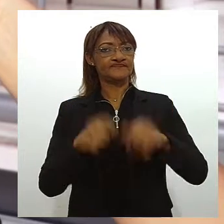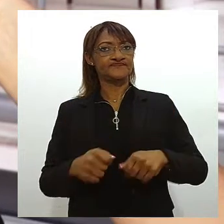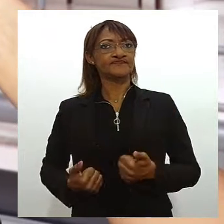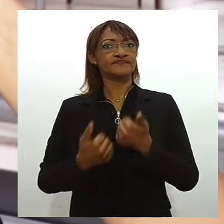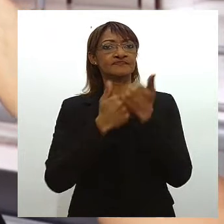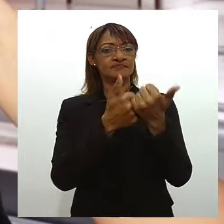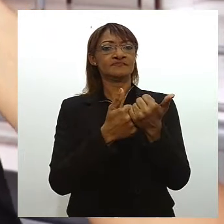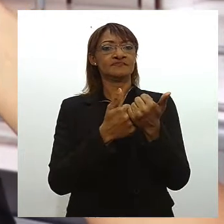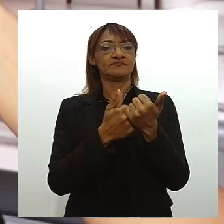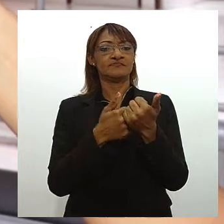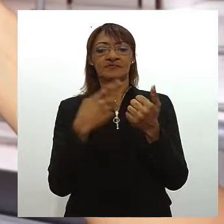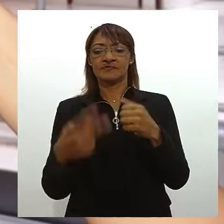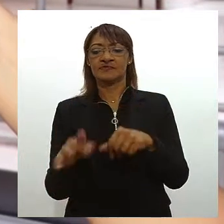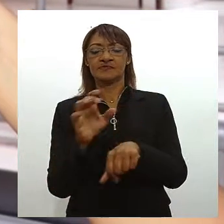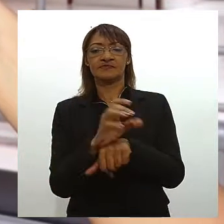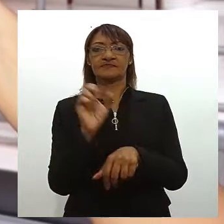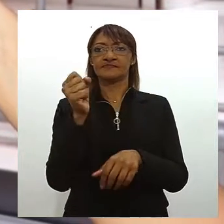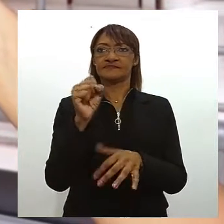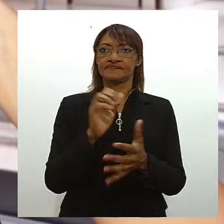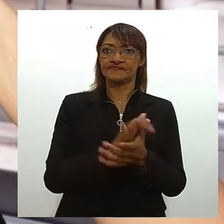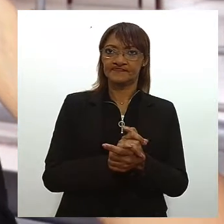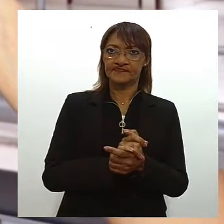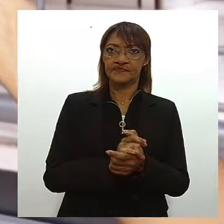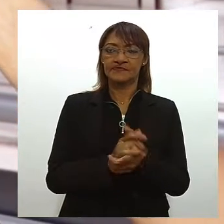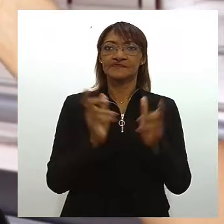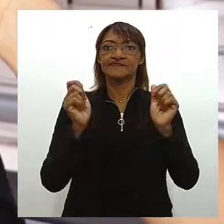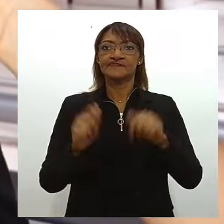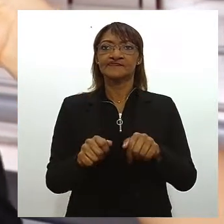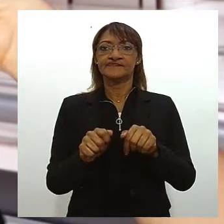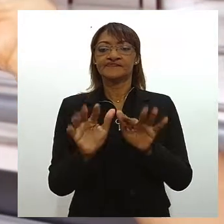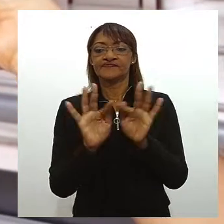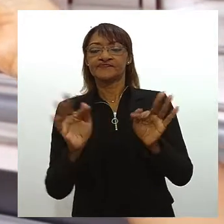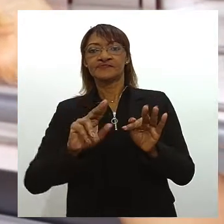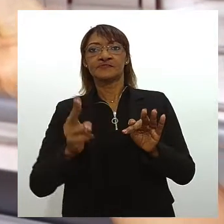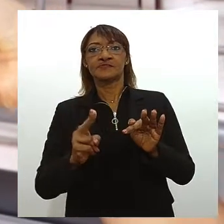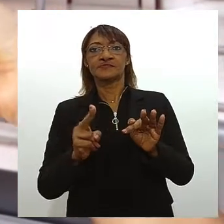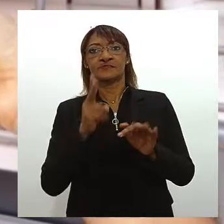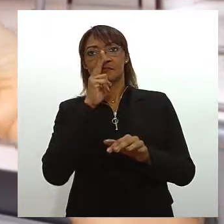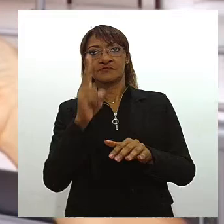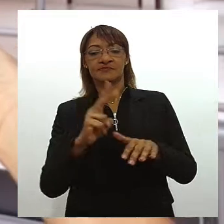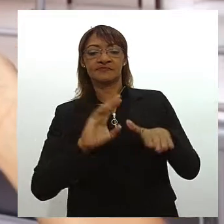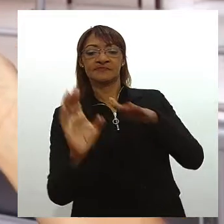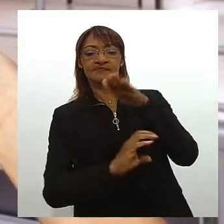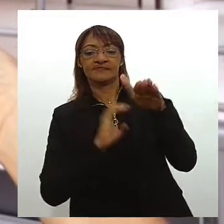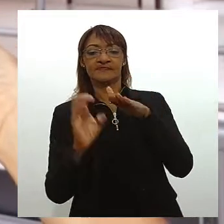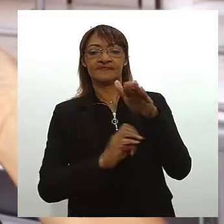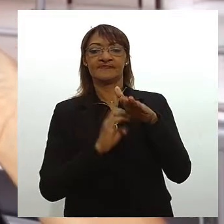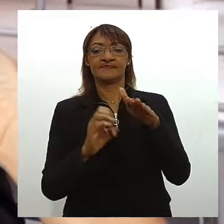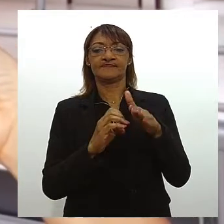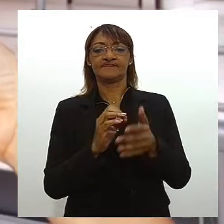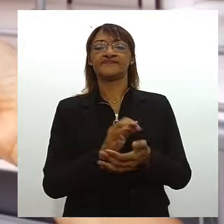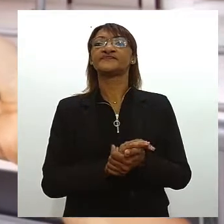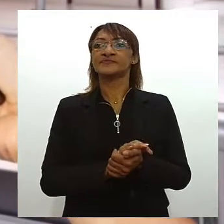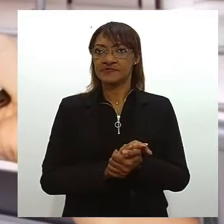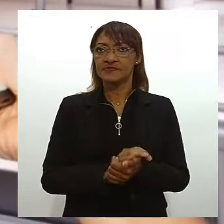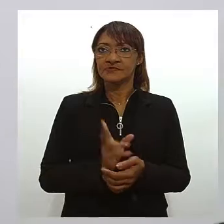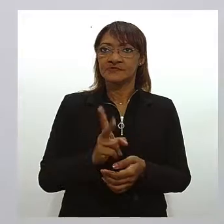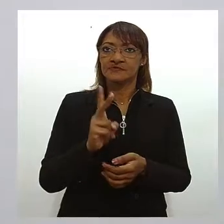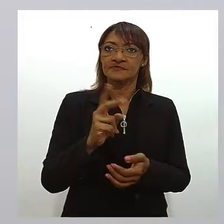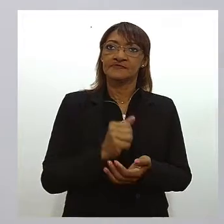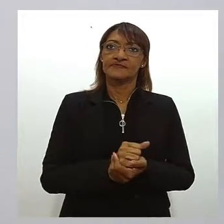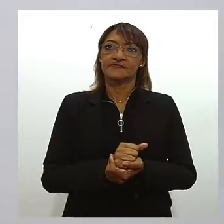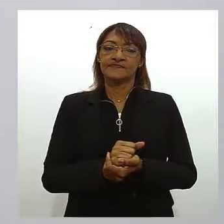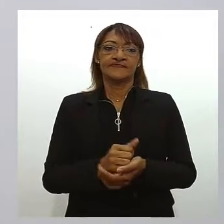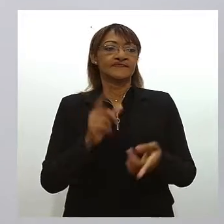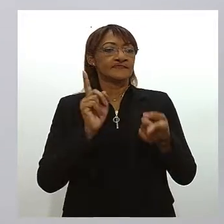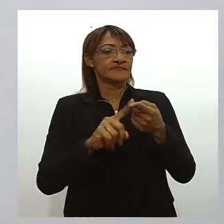com o estado de Sergipe, seja ele nas pequenas e microempresas, mas também com as tratativas públicas.